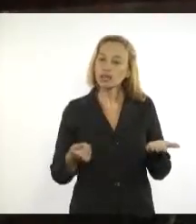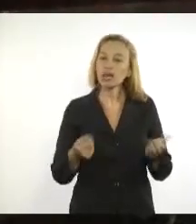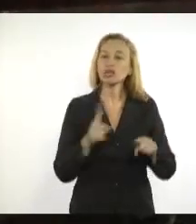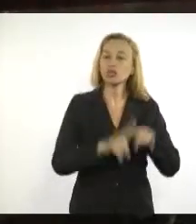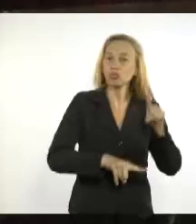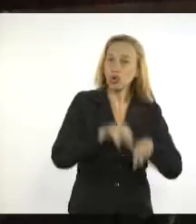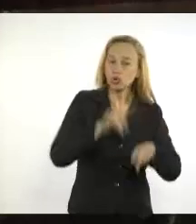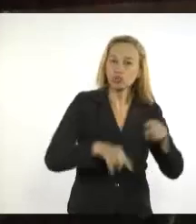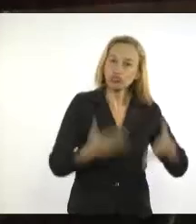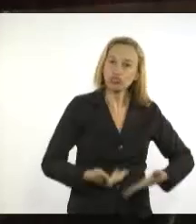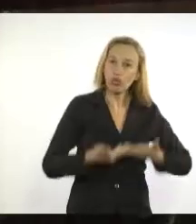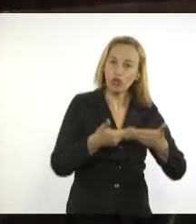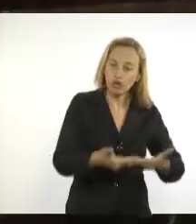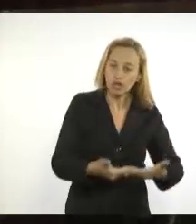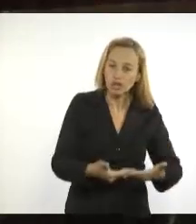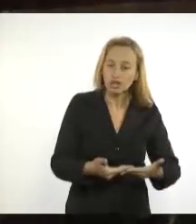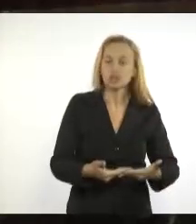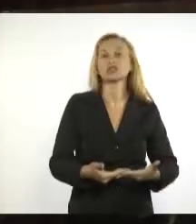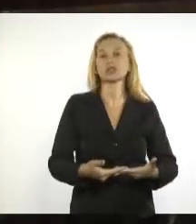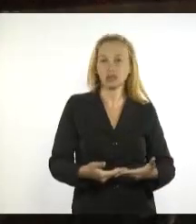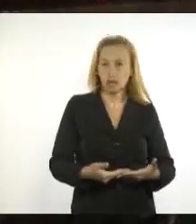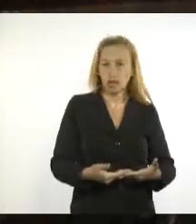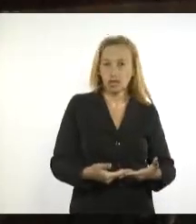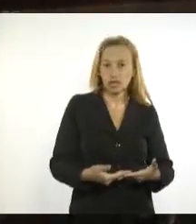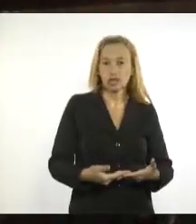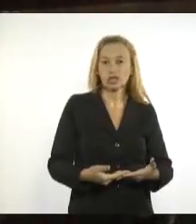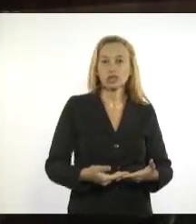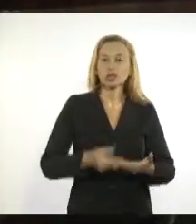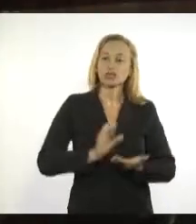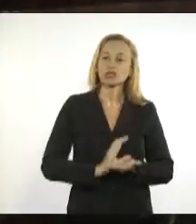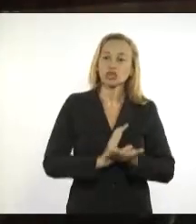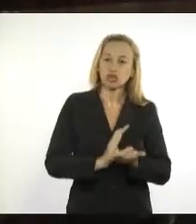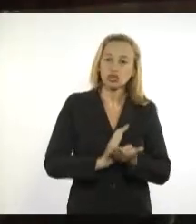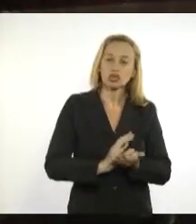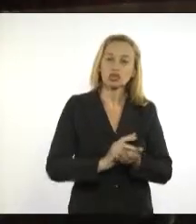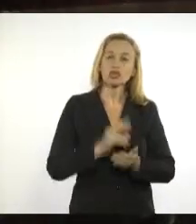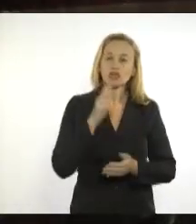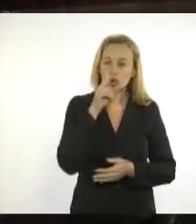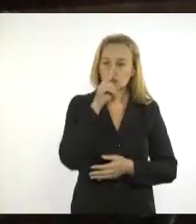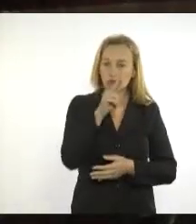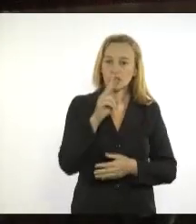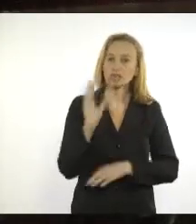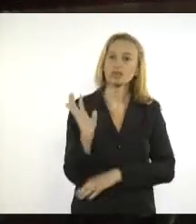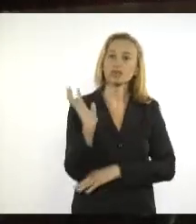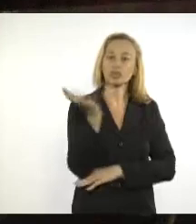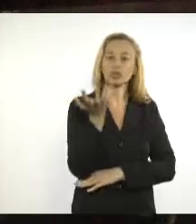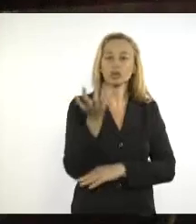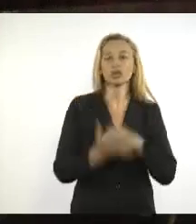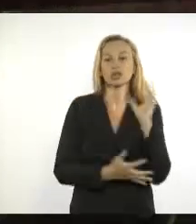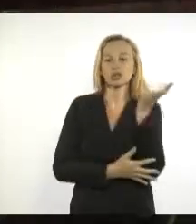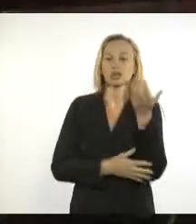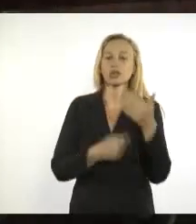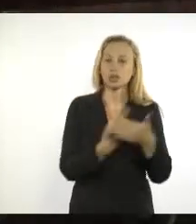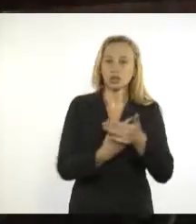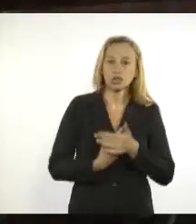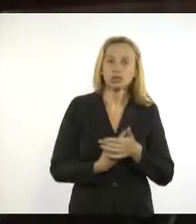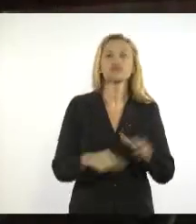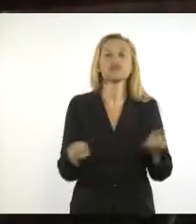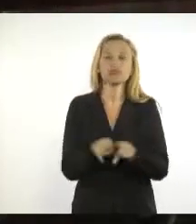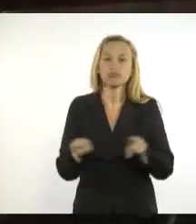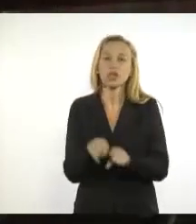e, sobretudo, investimentos que fortaleçam a preservação do meio ambiente. Mas quero falar aqui